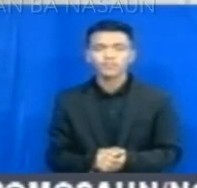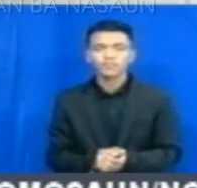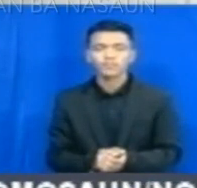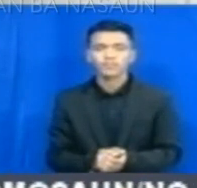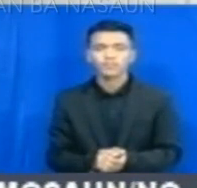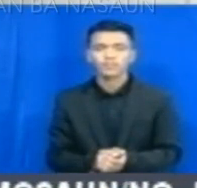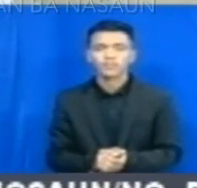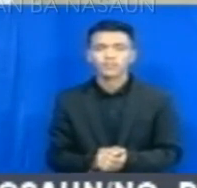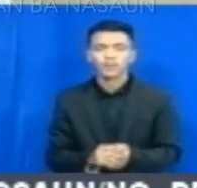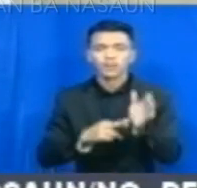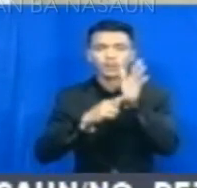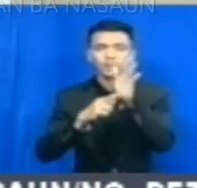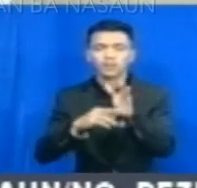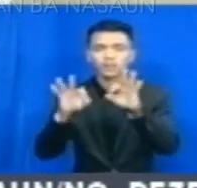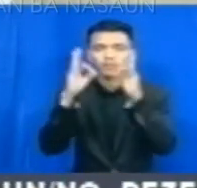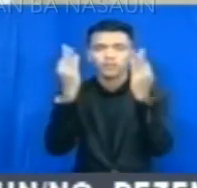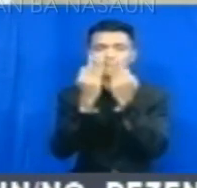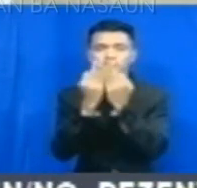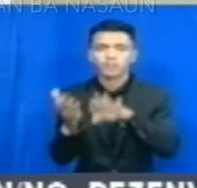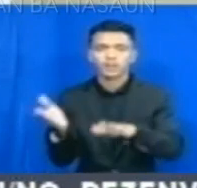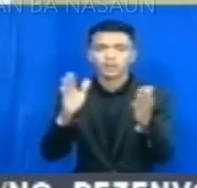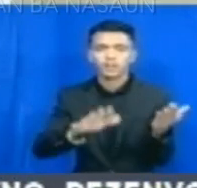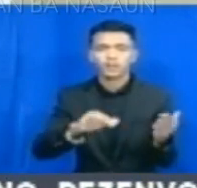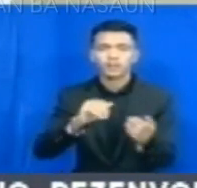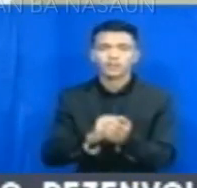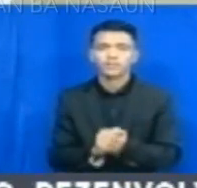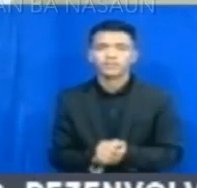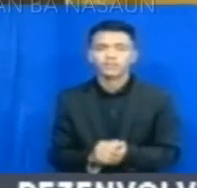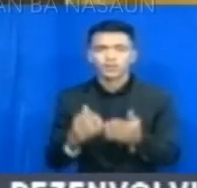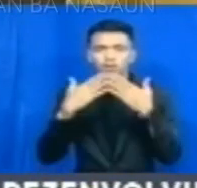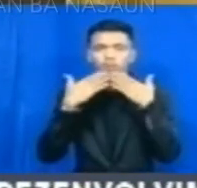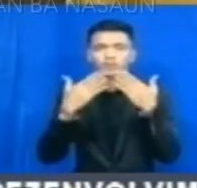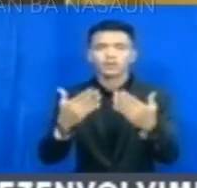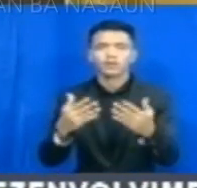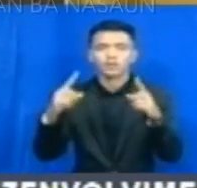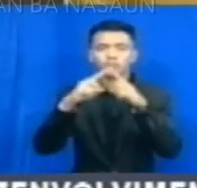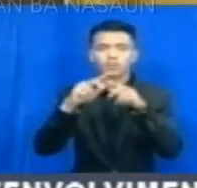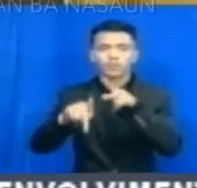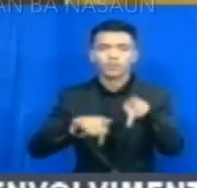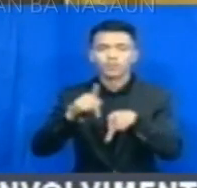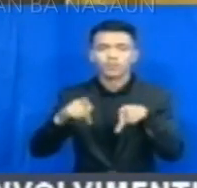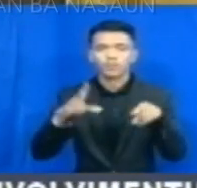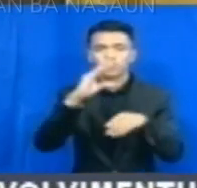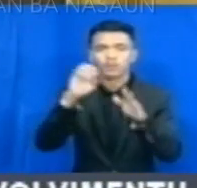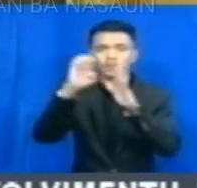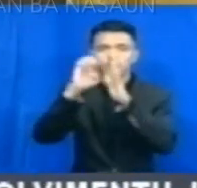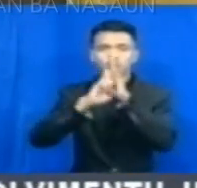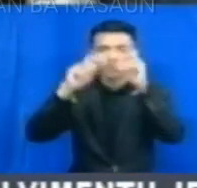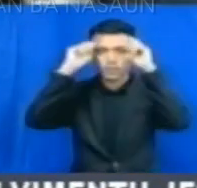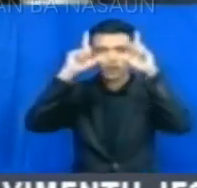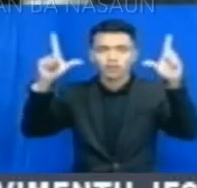drimida. Representante Família Matebian, Jung Yehin, agradece ba povo no Estado Timor-Leste,